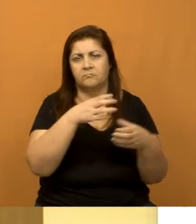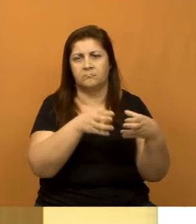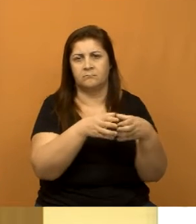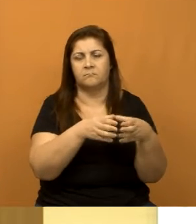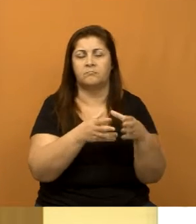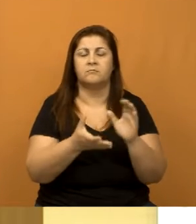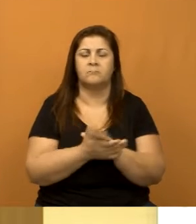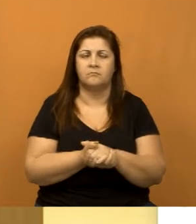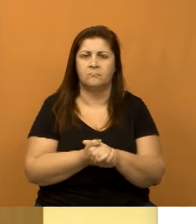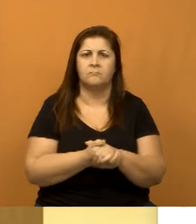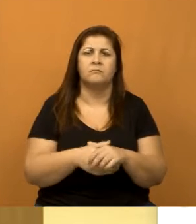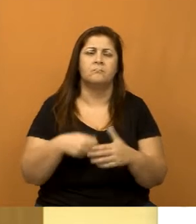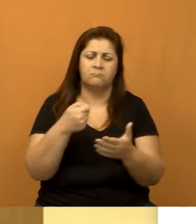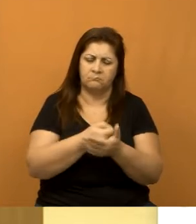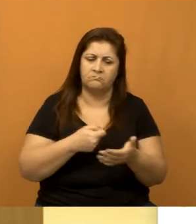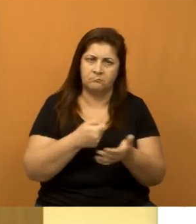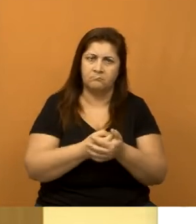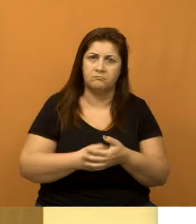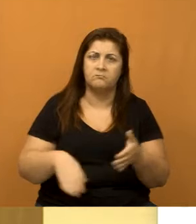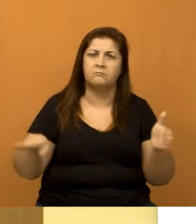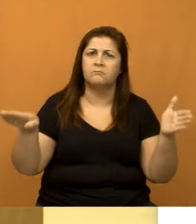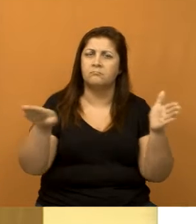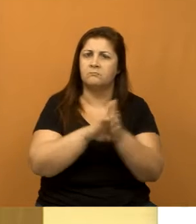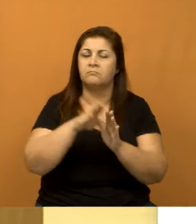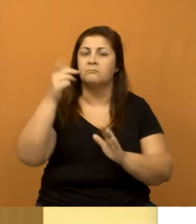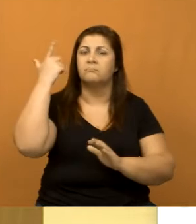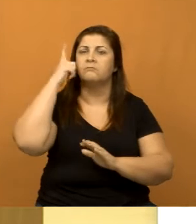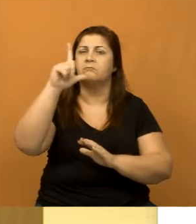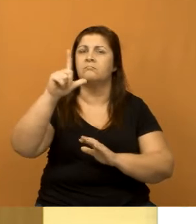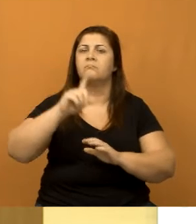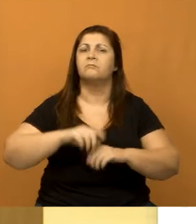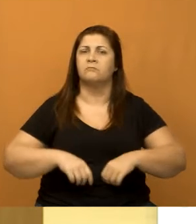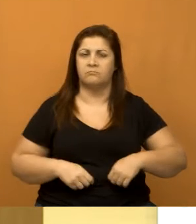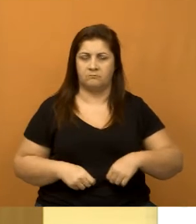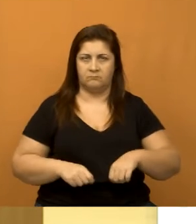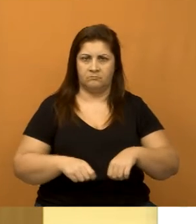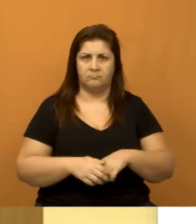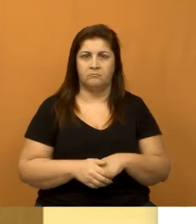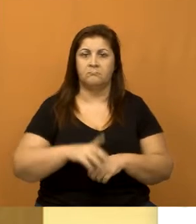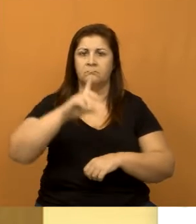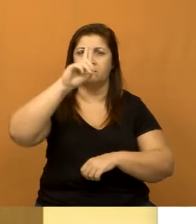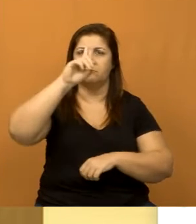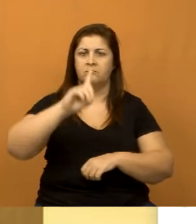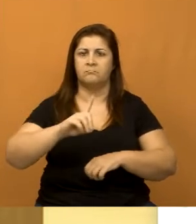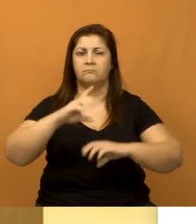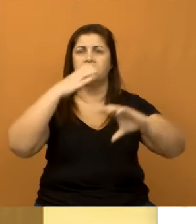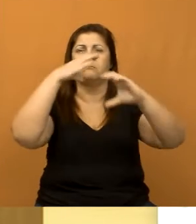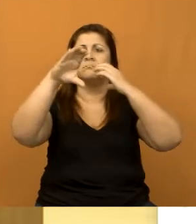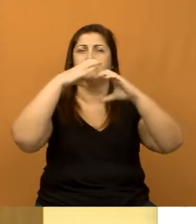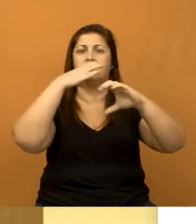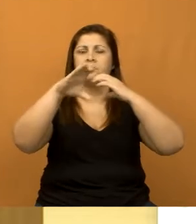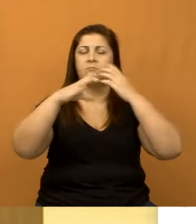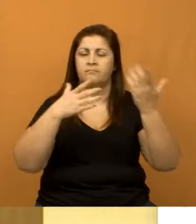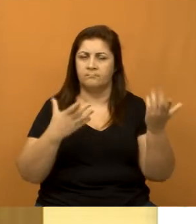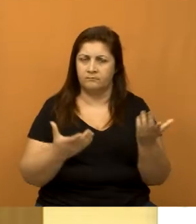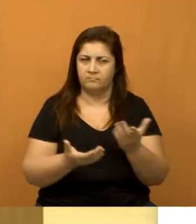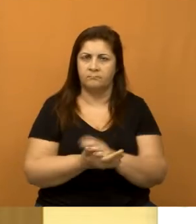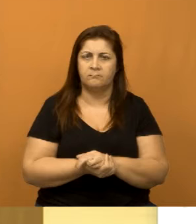que eles tenham esse direito consagrado na Constituição, que é o direito à comunicação, é o direito